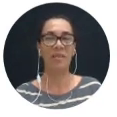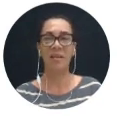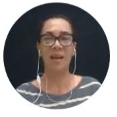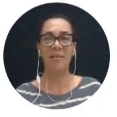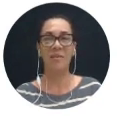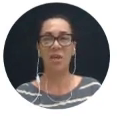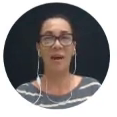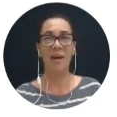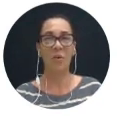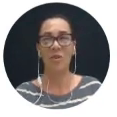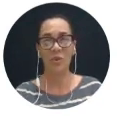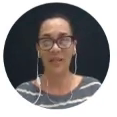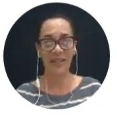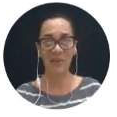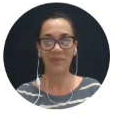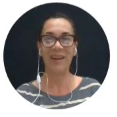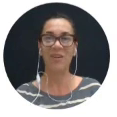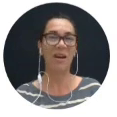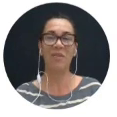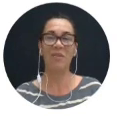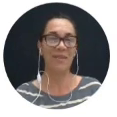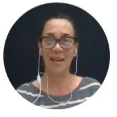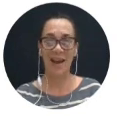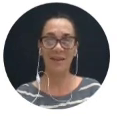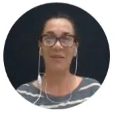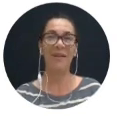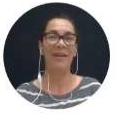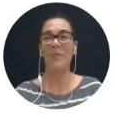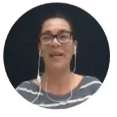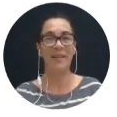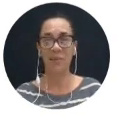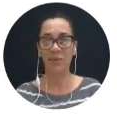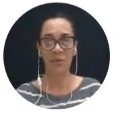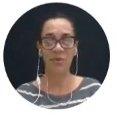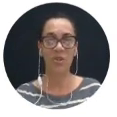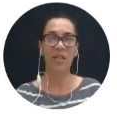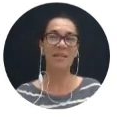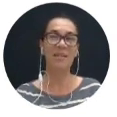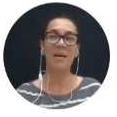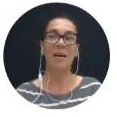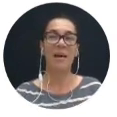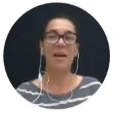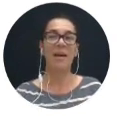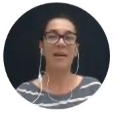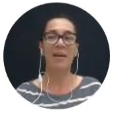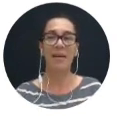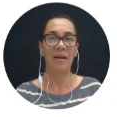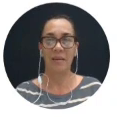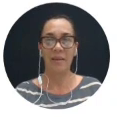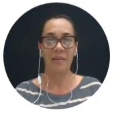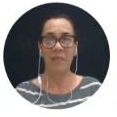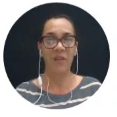que vocês já construíram, né, já vivenciaram, experienciam todos os dias,